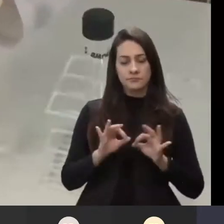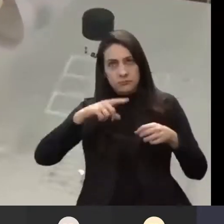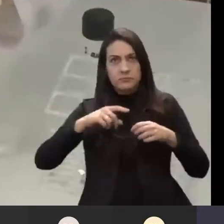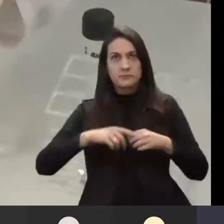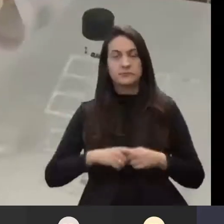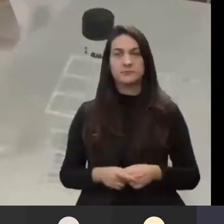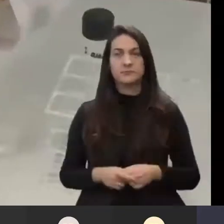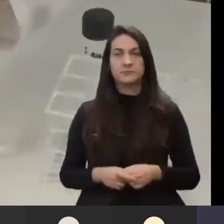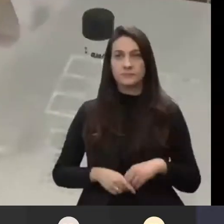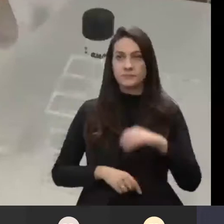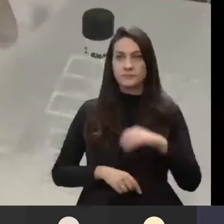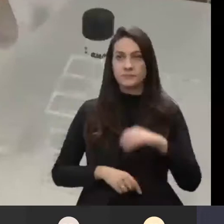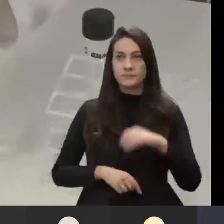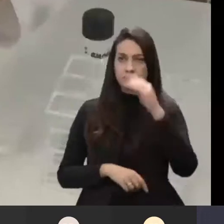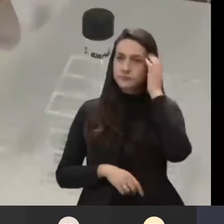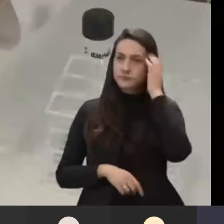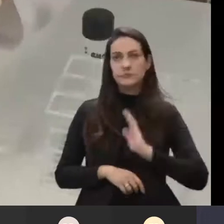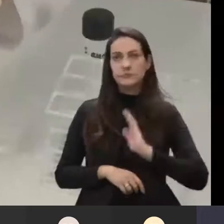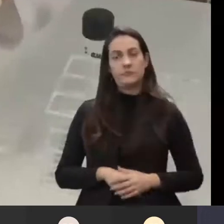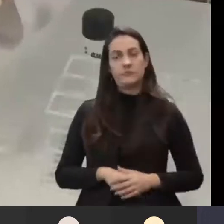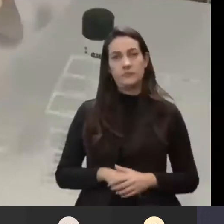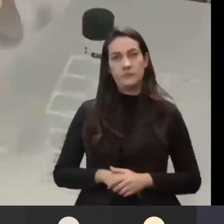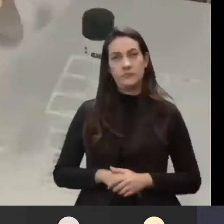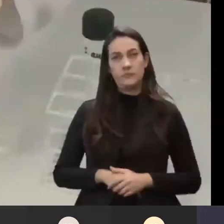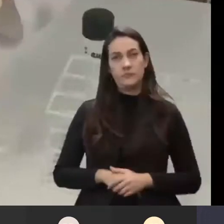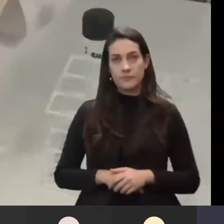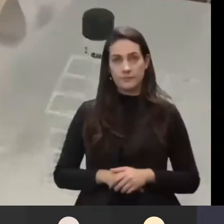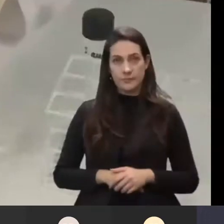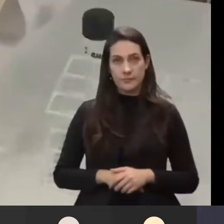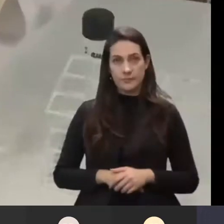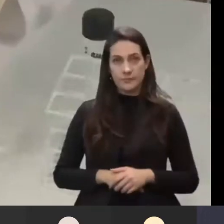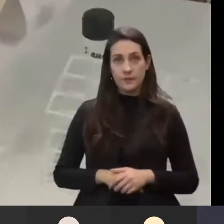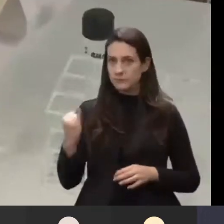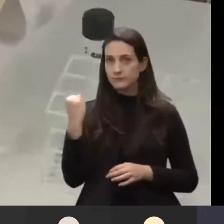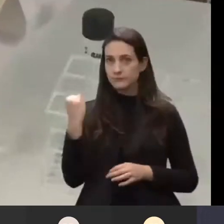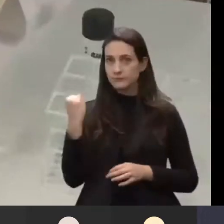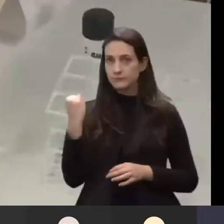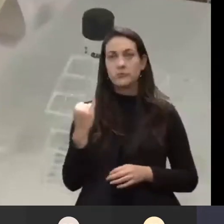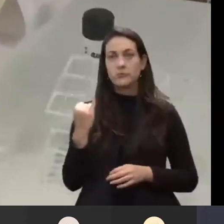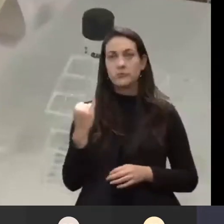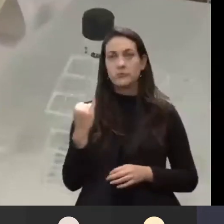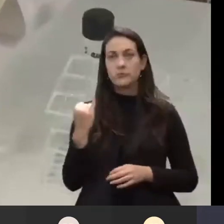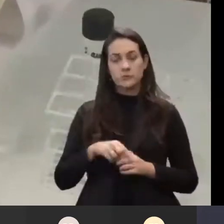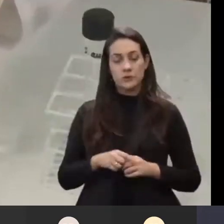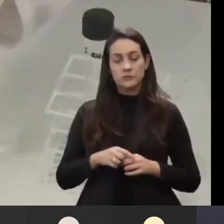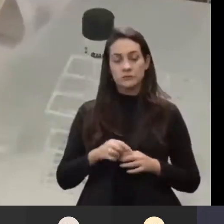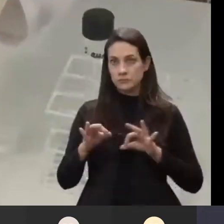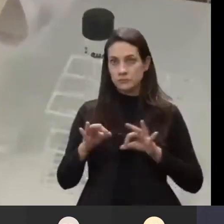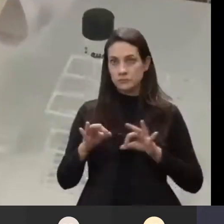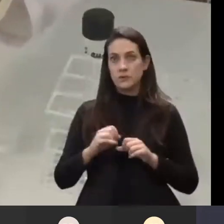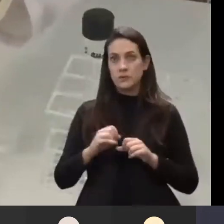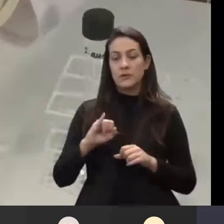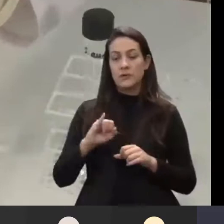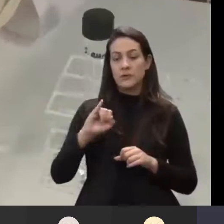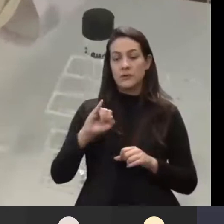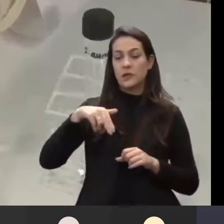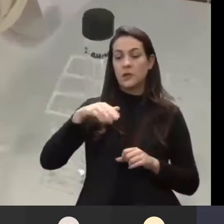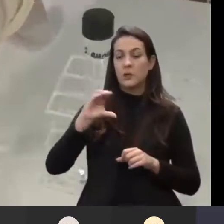nosso inóculo. Então, ali nós temos a parte muito importante para o procedimento, que é o preparo do